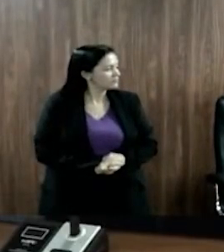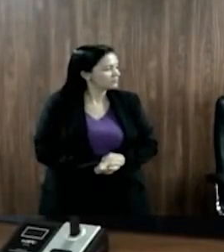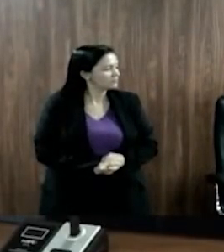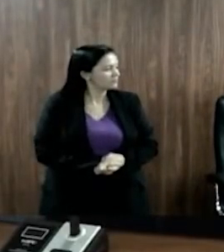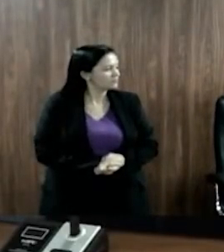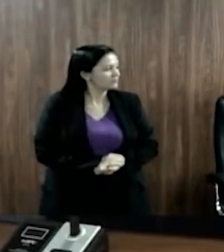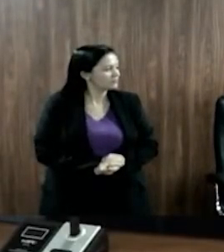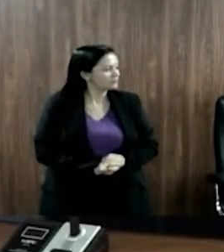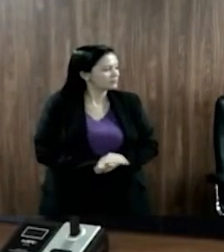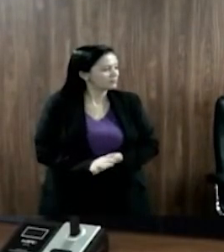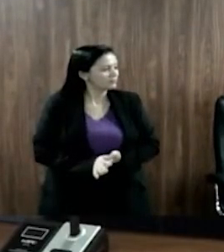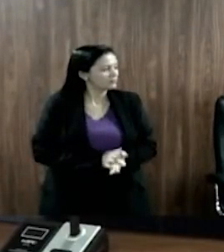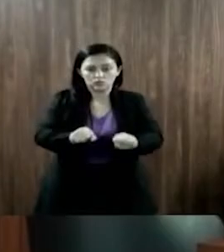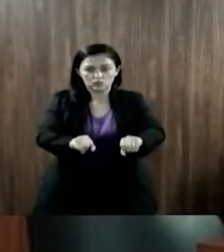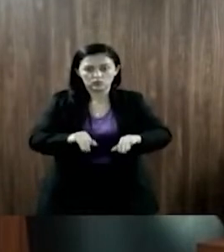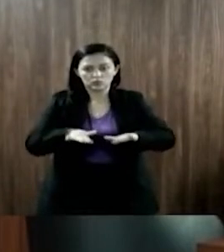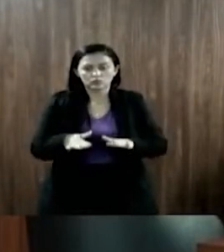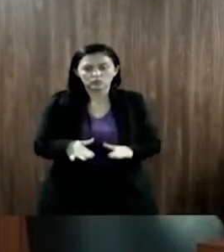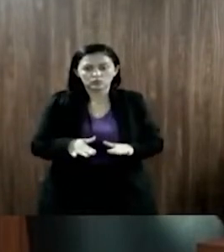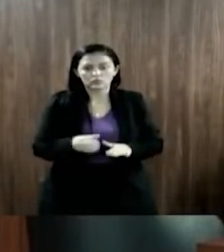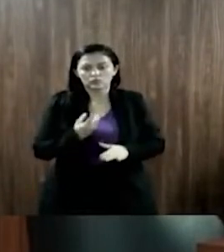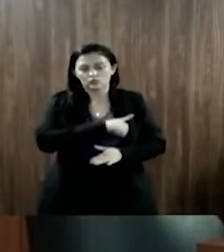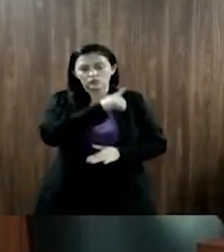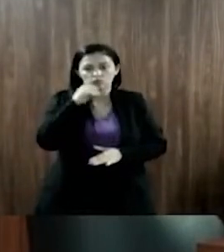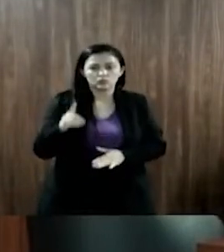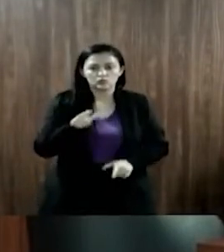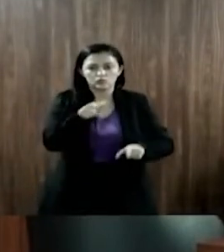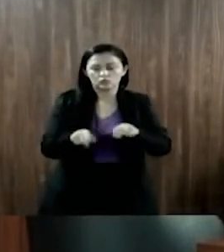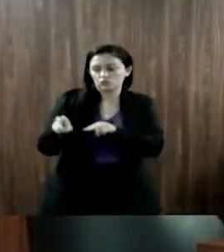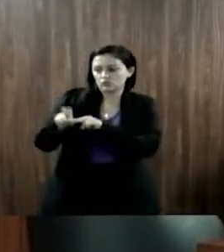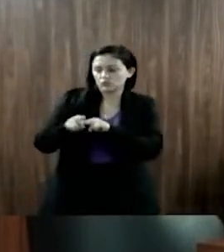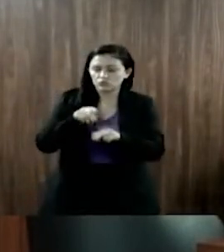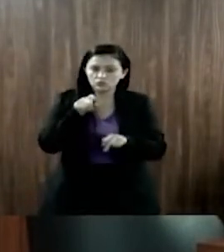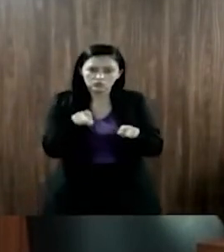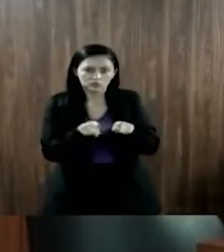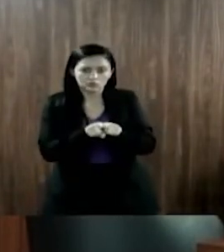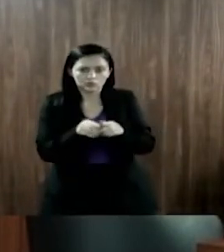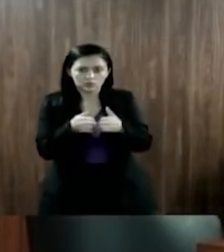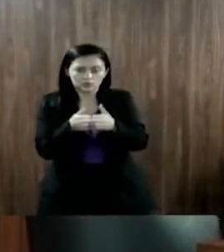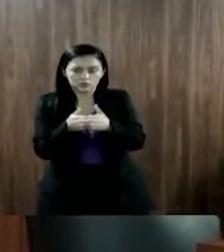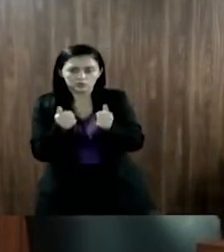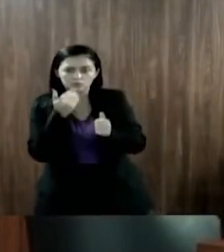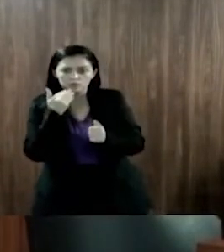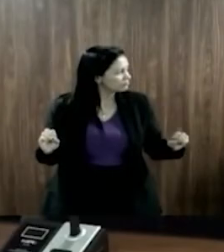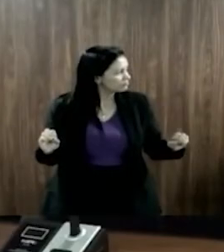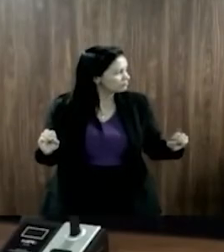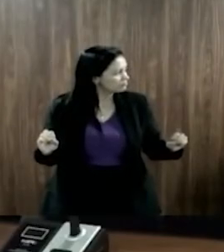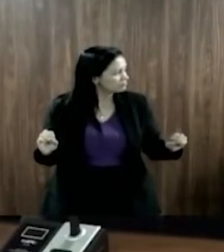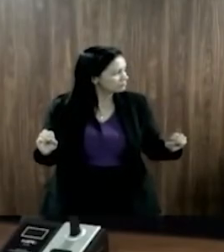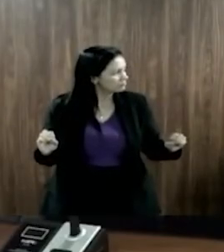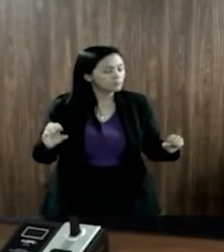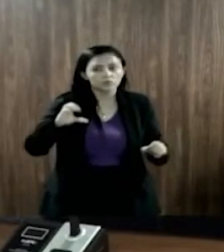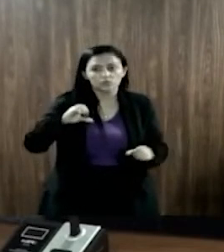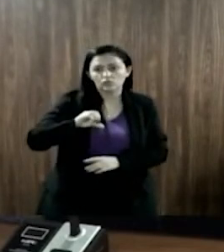Municipal de Mossoró foi inferior a 3 minutos tendo sido encerrada pela falta de quórum no plenário